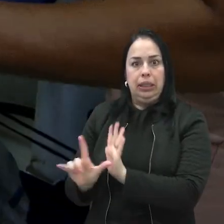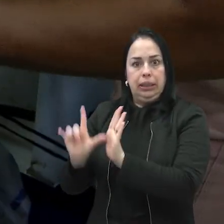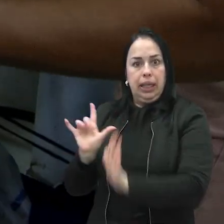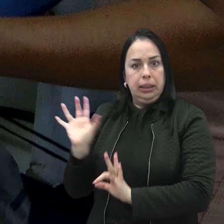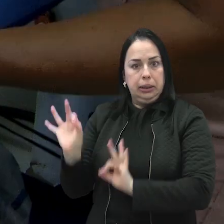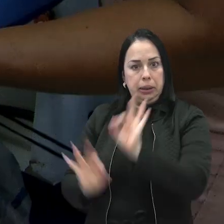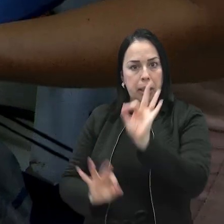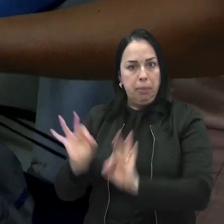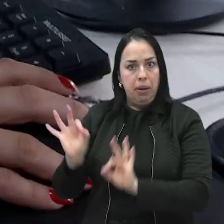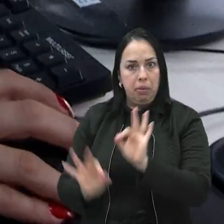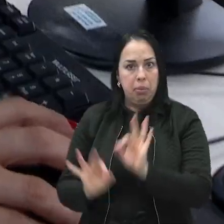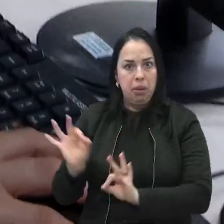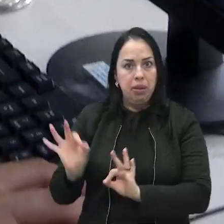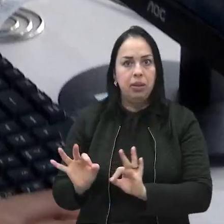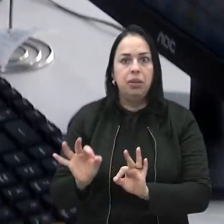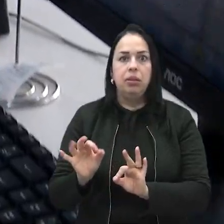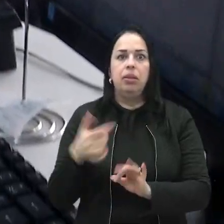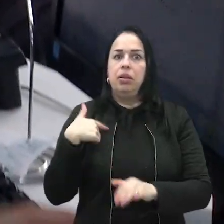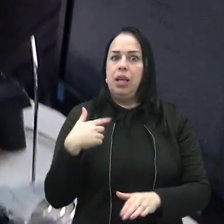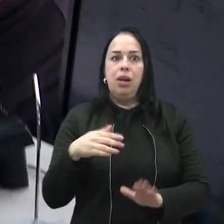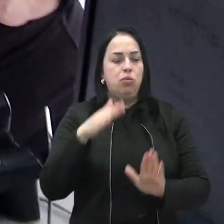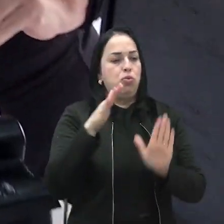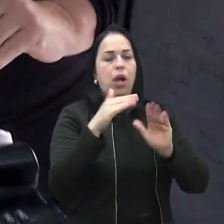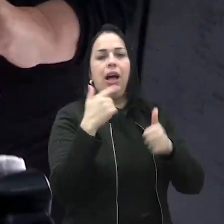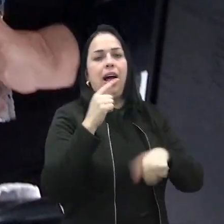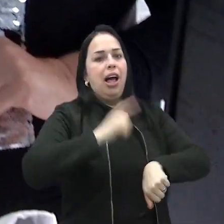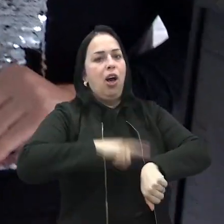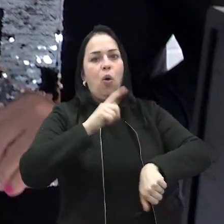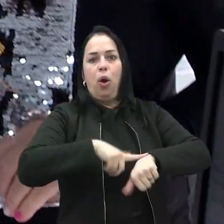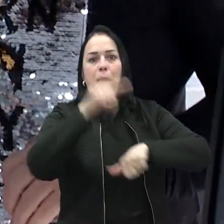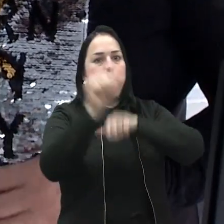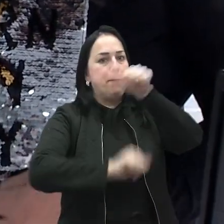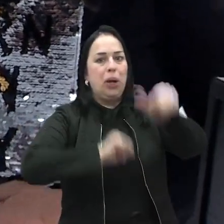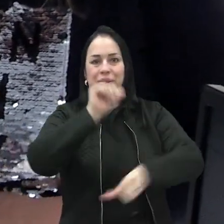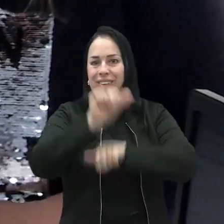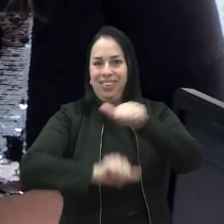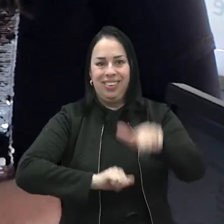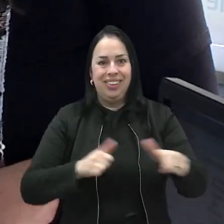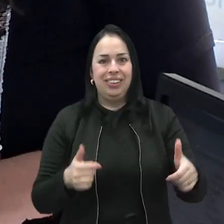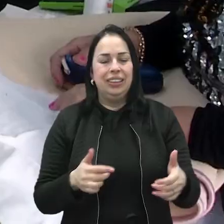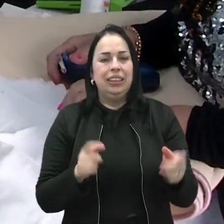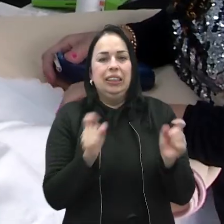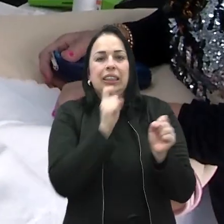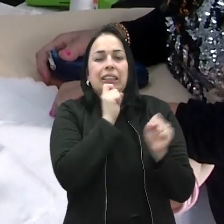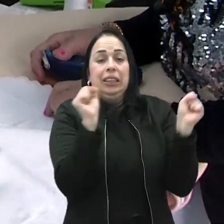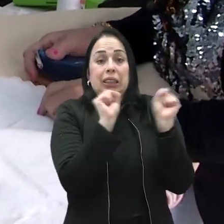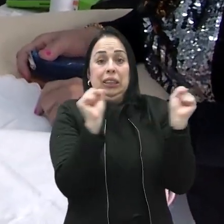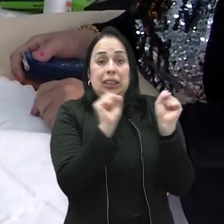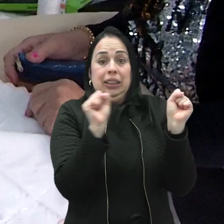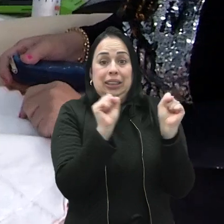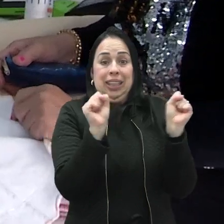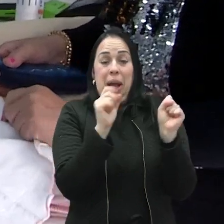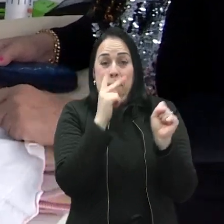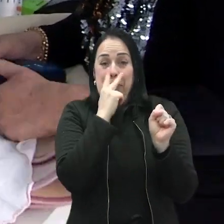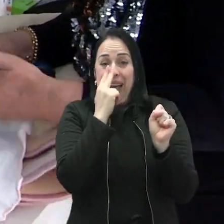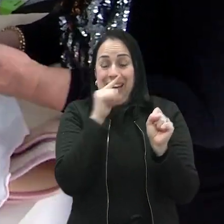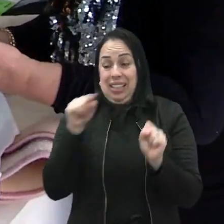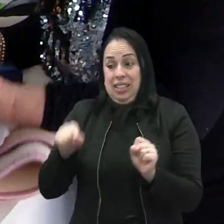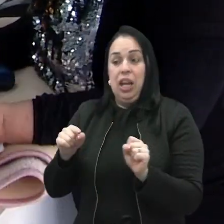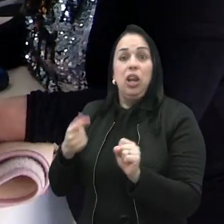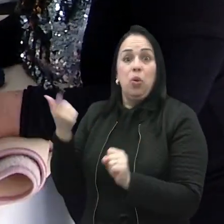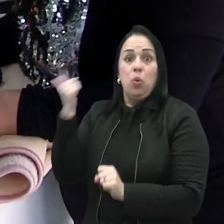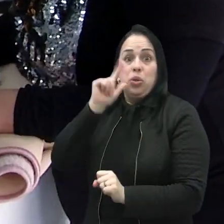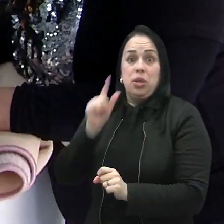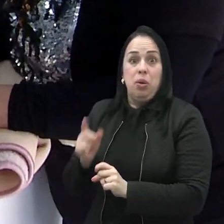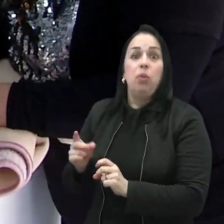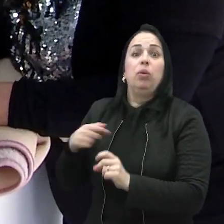equipe se antecipa e a rotina da lavanderia muda completamente. É o inverno que